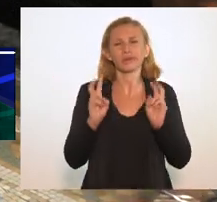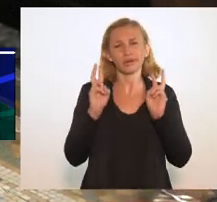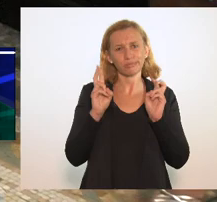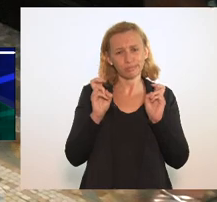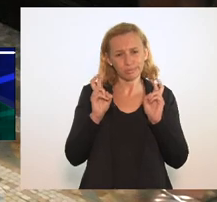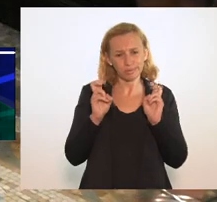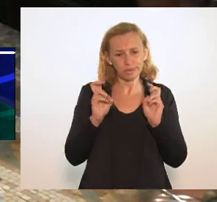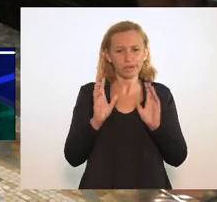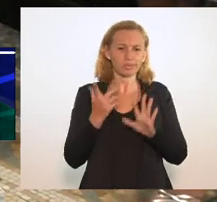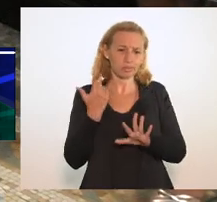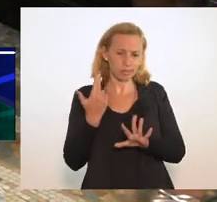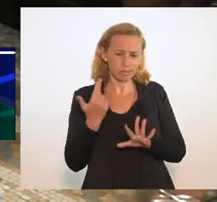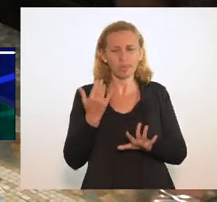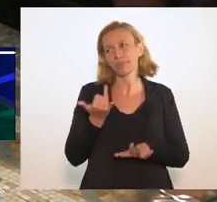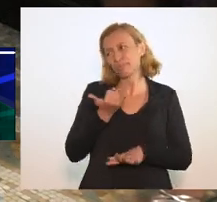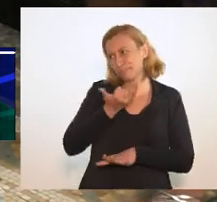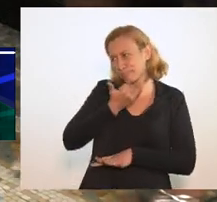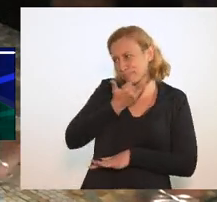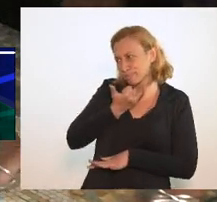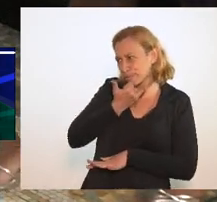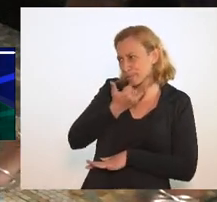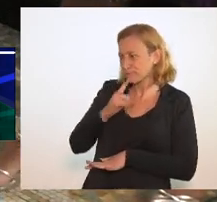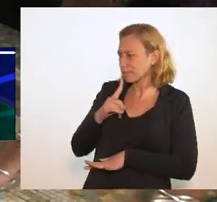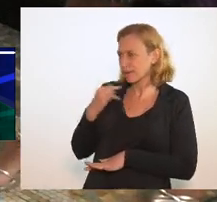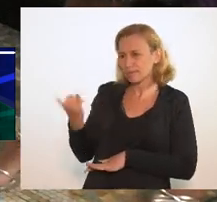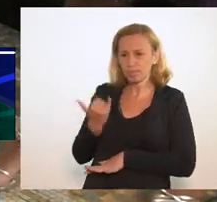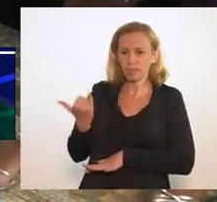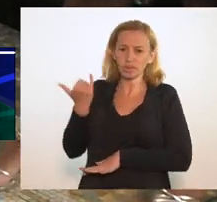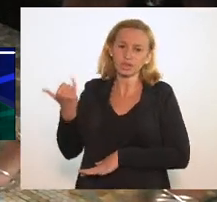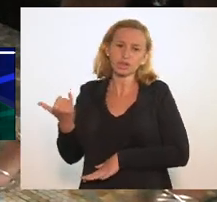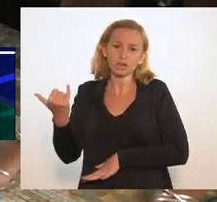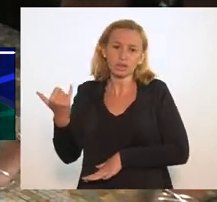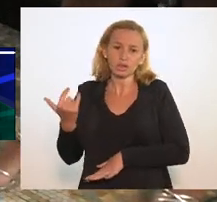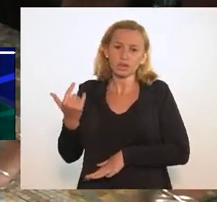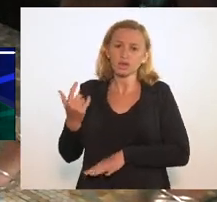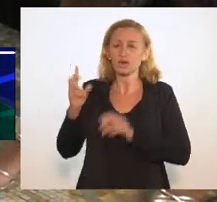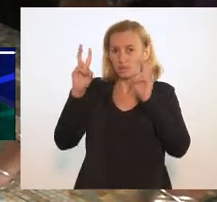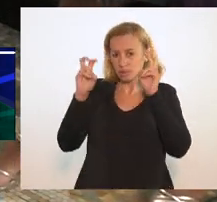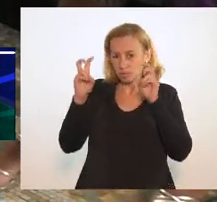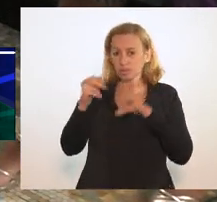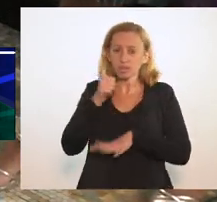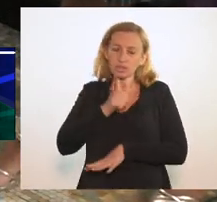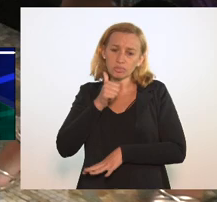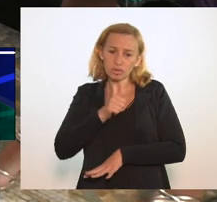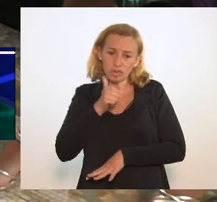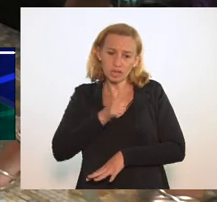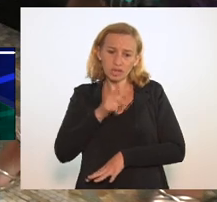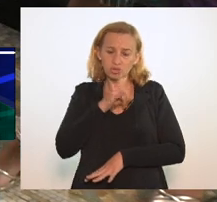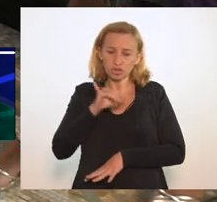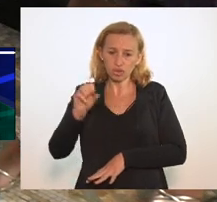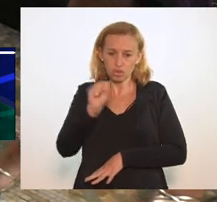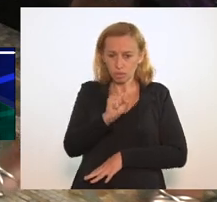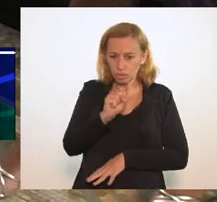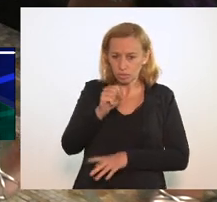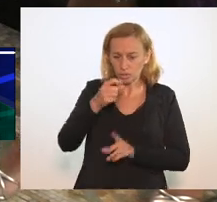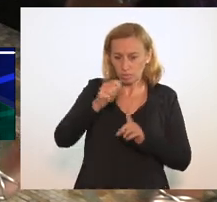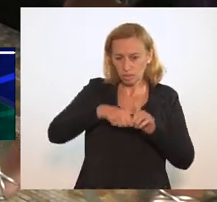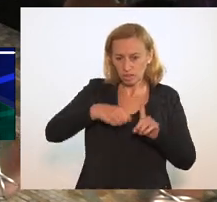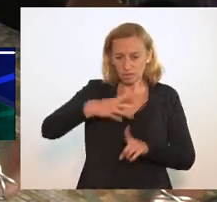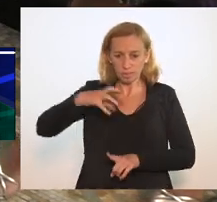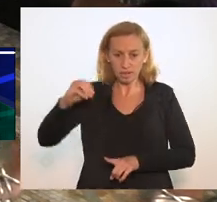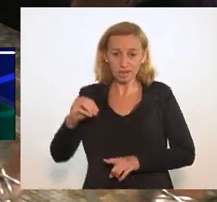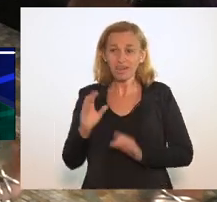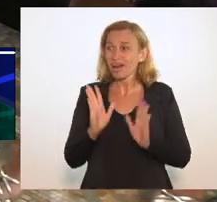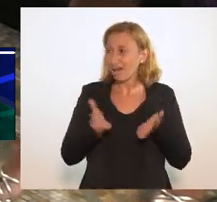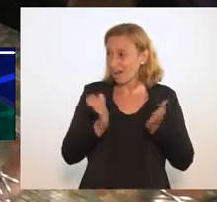relevante, mas me perdoe, não mais relevante que as questões das mulheres no dia seguinte ao 8 de março. Agora,